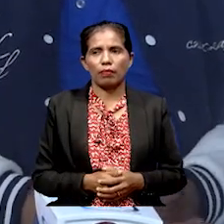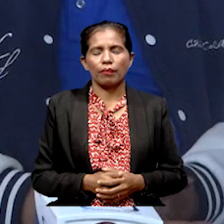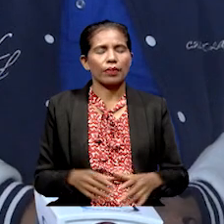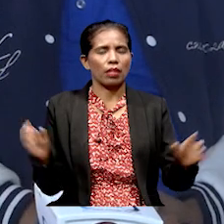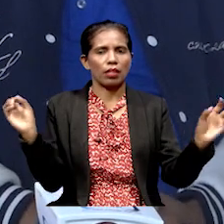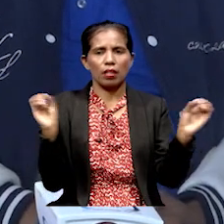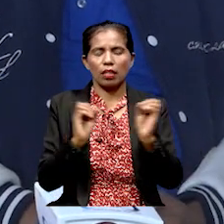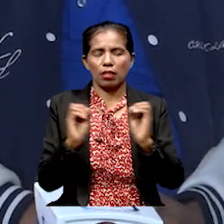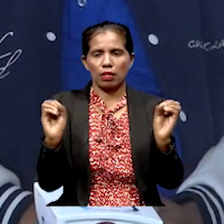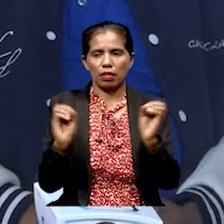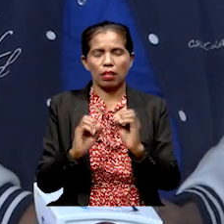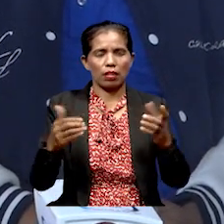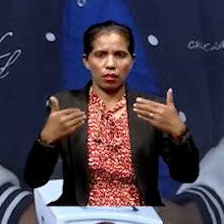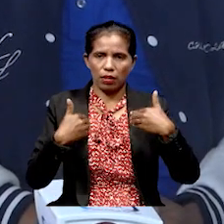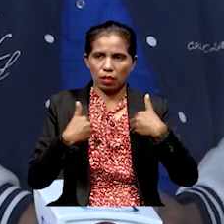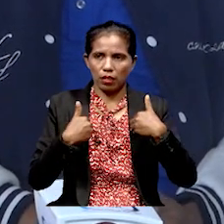ia